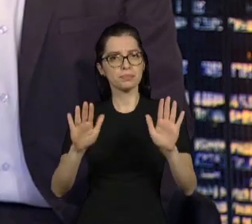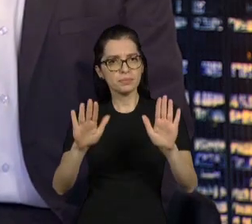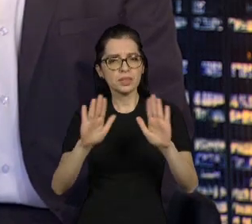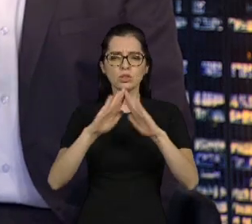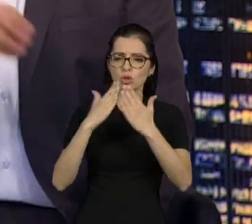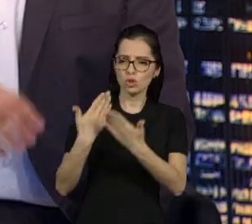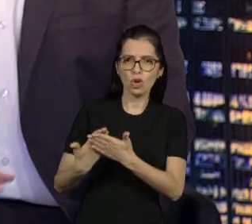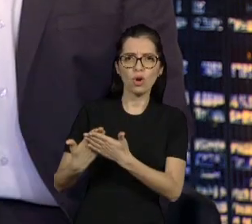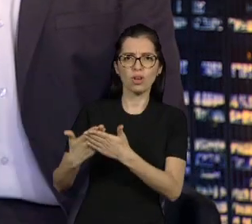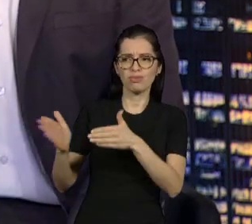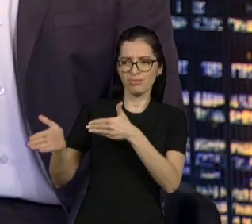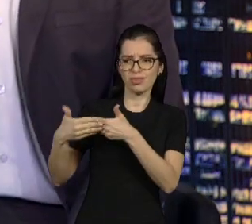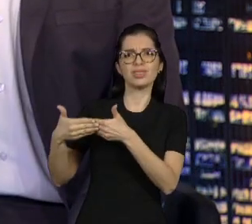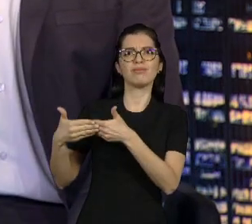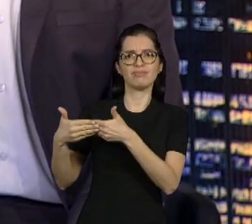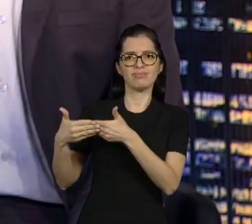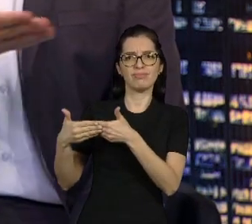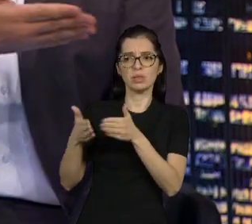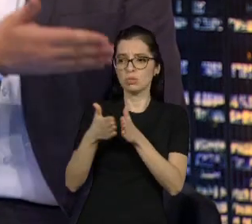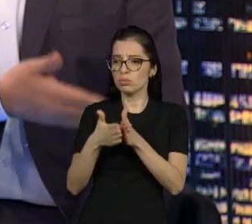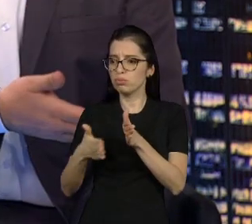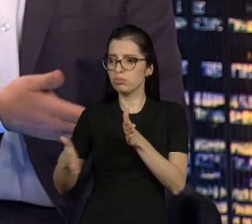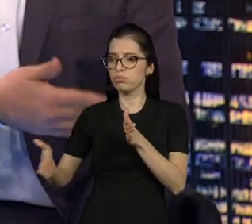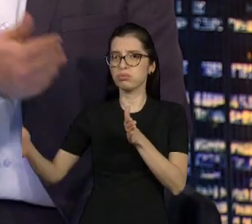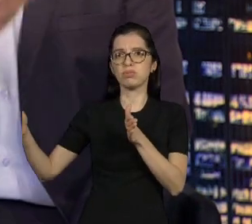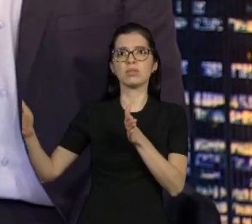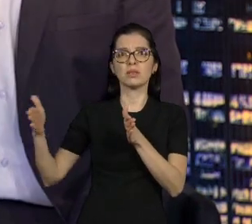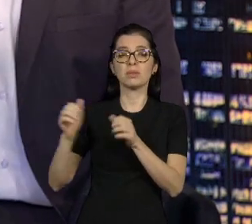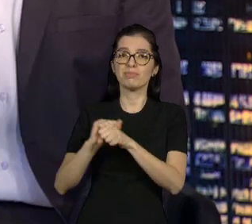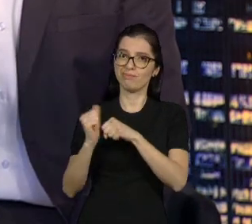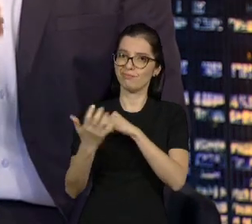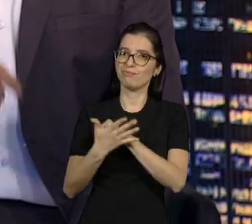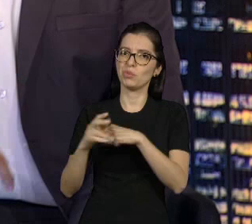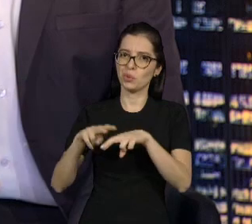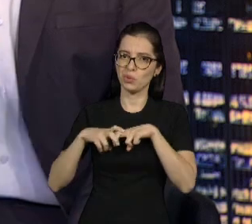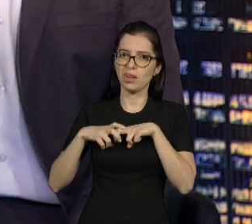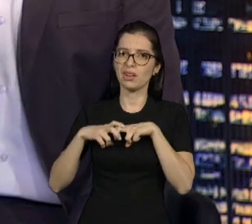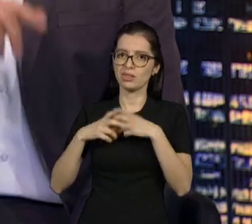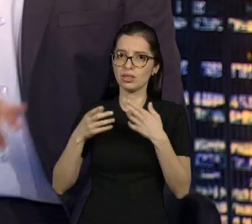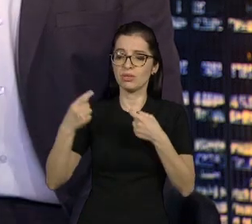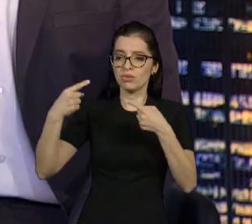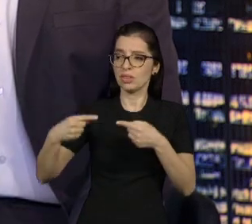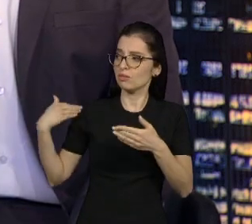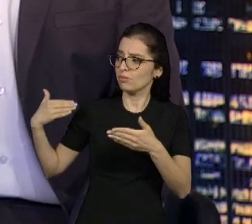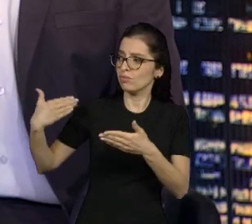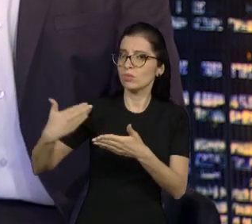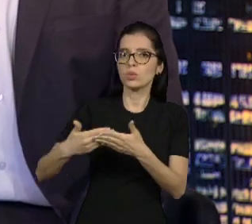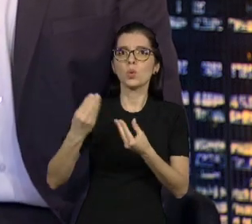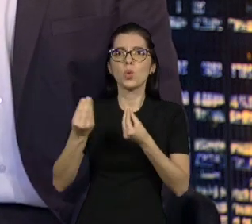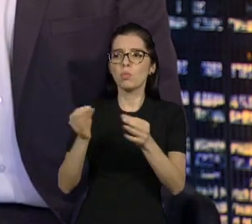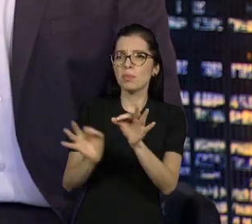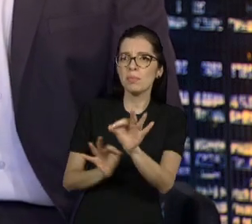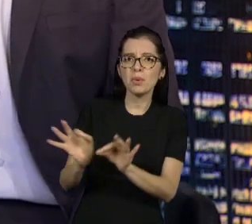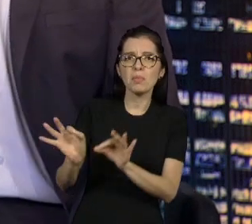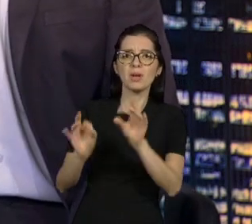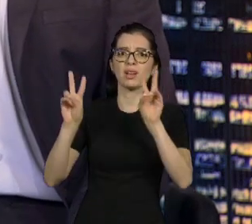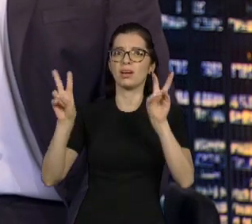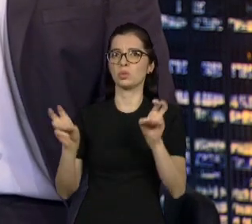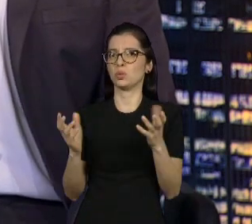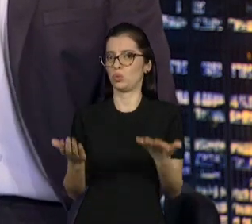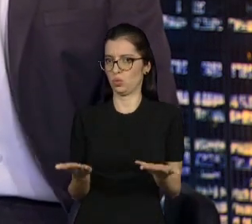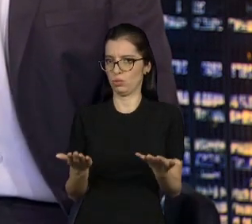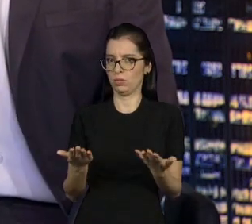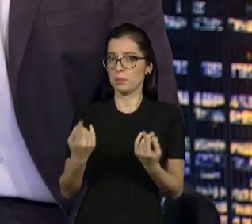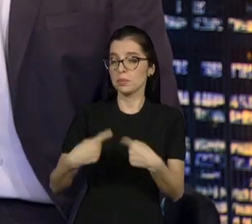durante quase todo o ano letivo, o que já era um desafio virou uma bola de neve. Este é o assunto de hoje no De Olho no Voto, uma parceria da